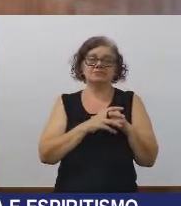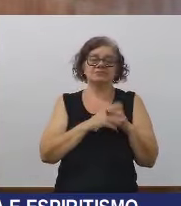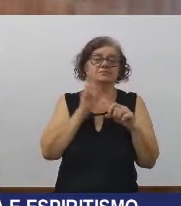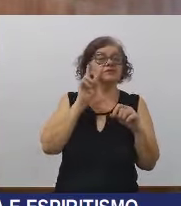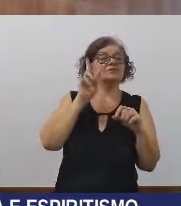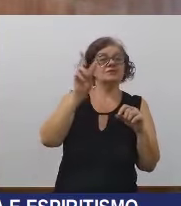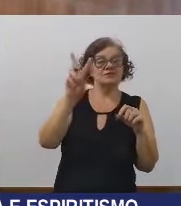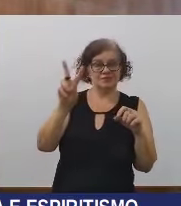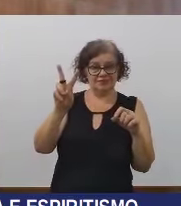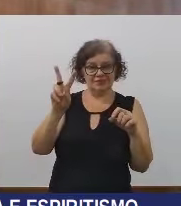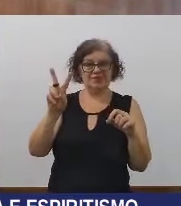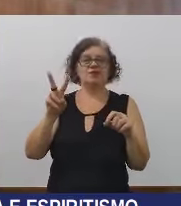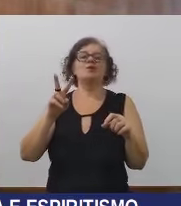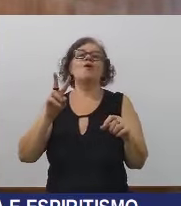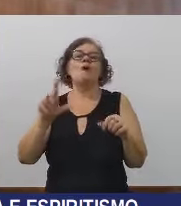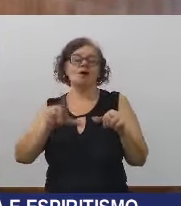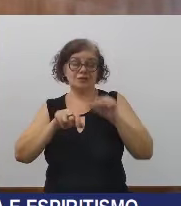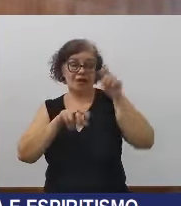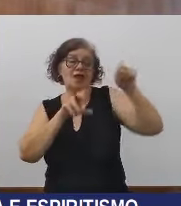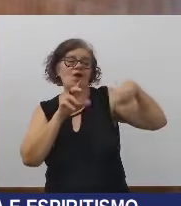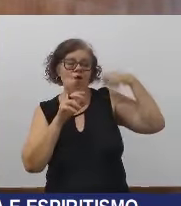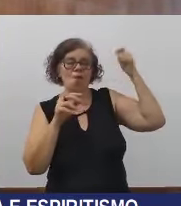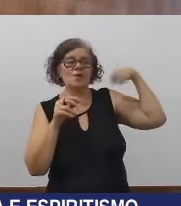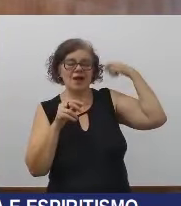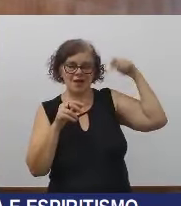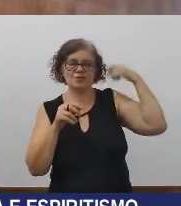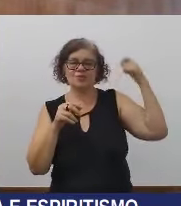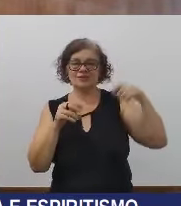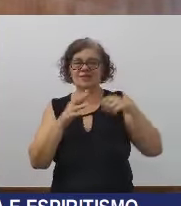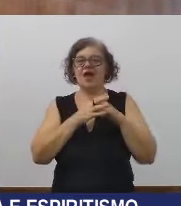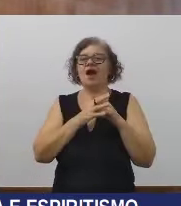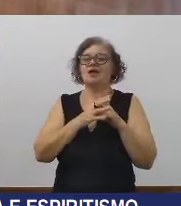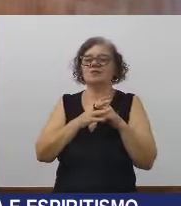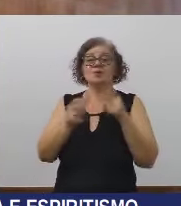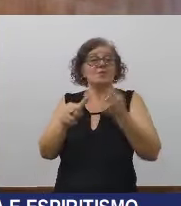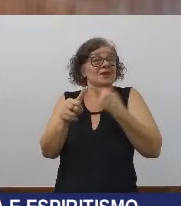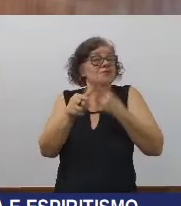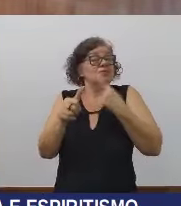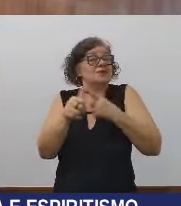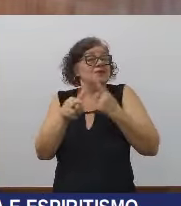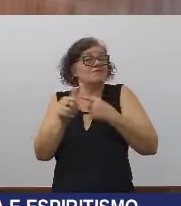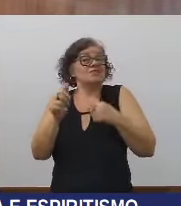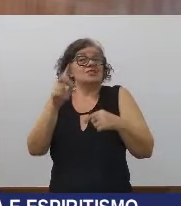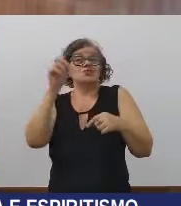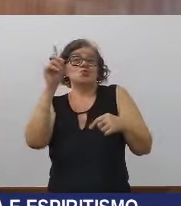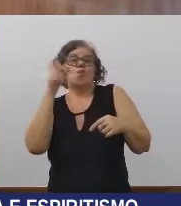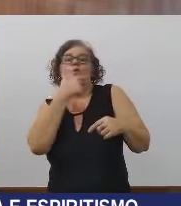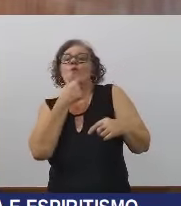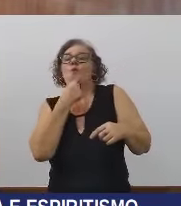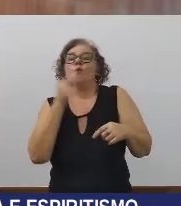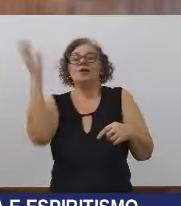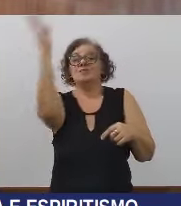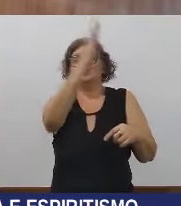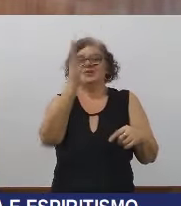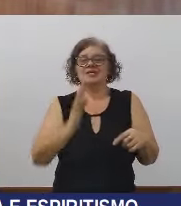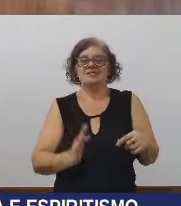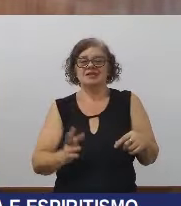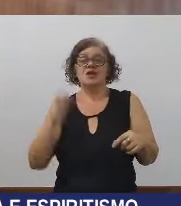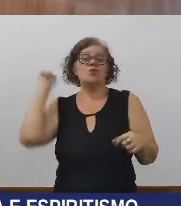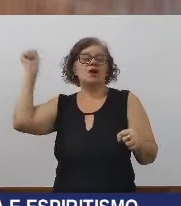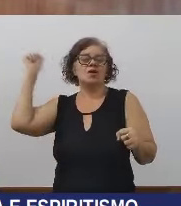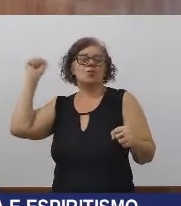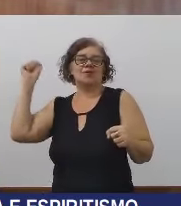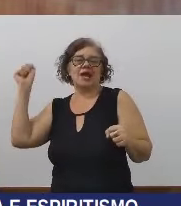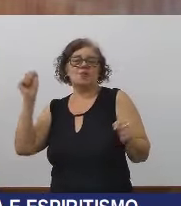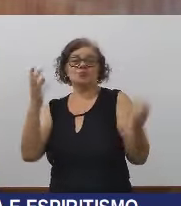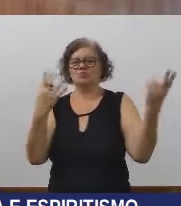Vocês viram, curiosamente, tem uma reportagem aqui fora, que pela primeira vez um brasileiro, né, ganhou um prêmio que é